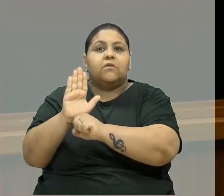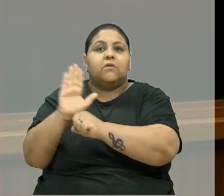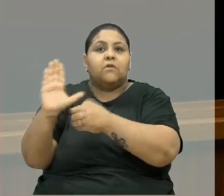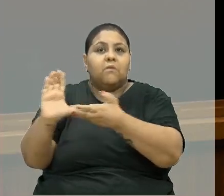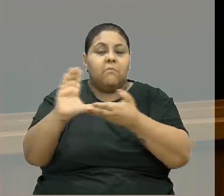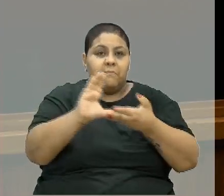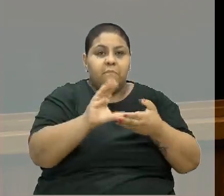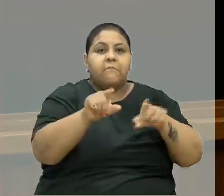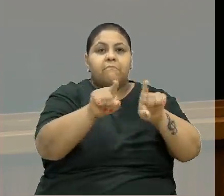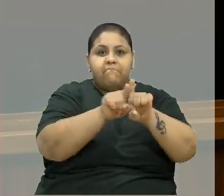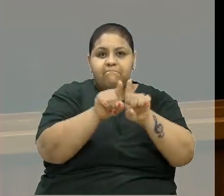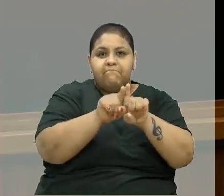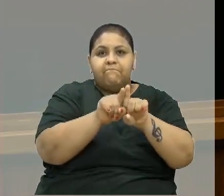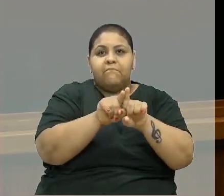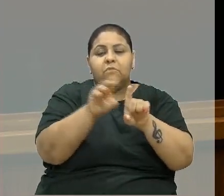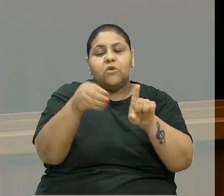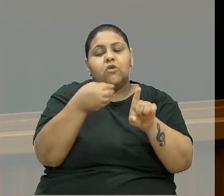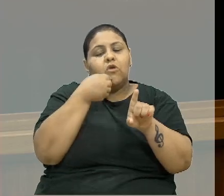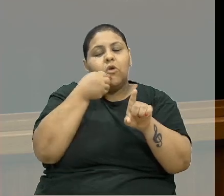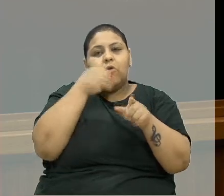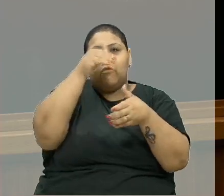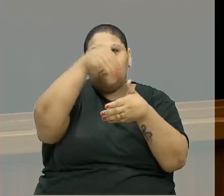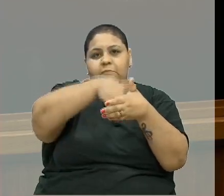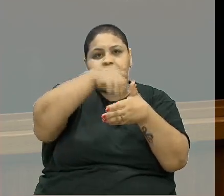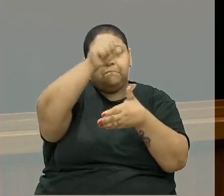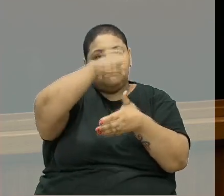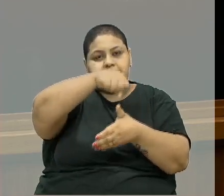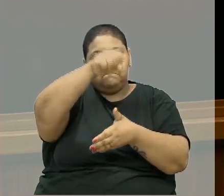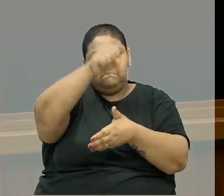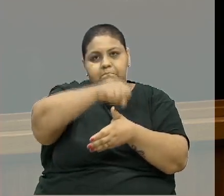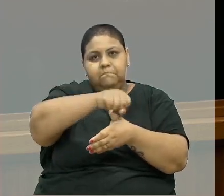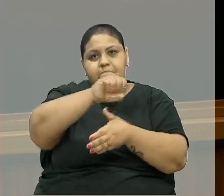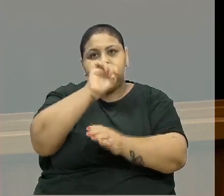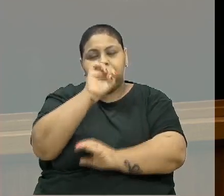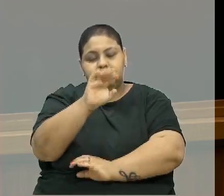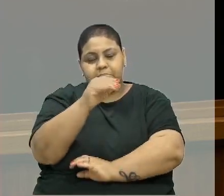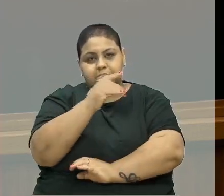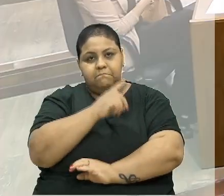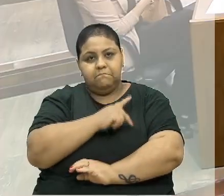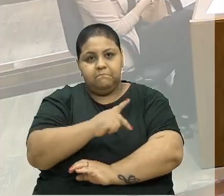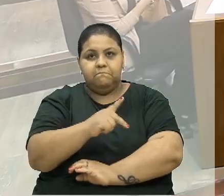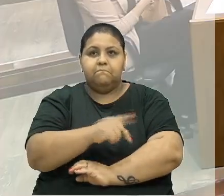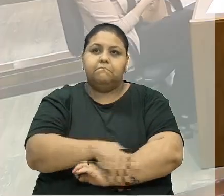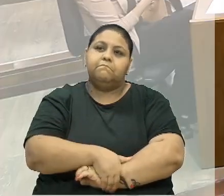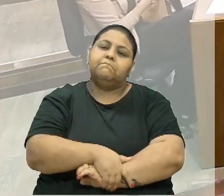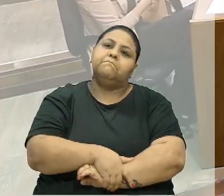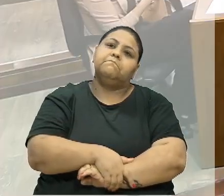buscadas. Então, com certeza, votarei favorável. Era isso, senhora presidente.